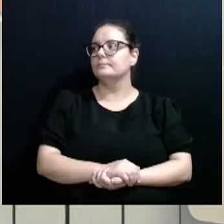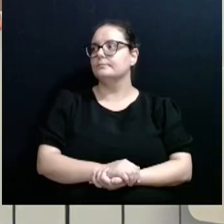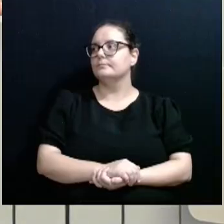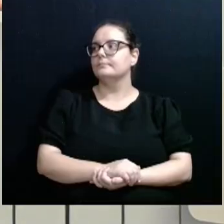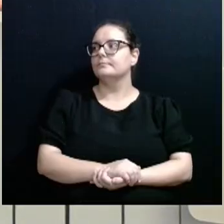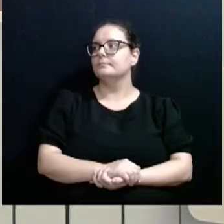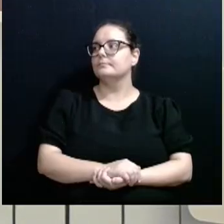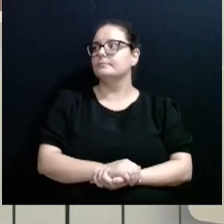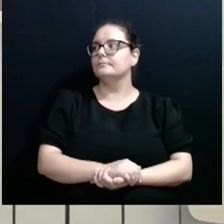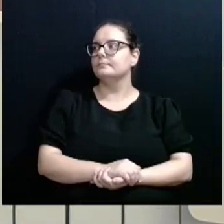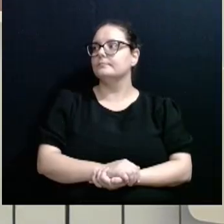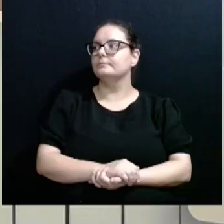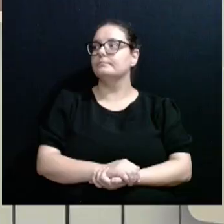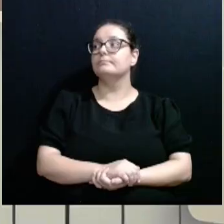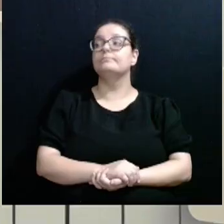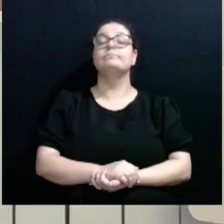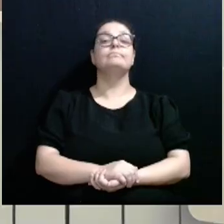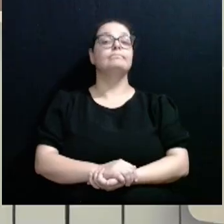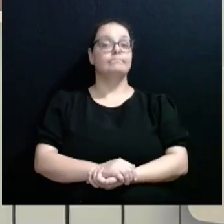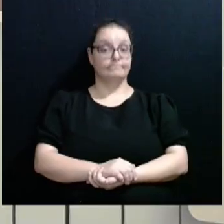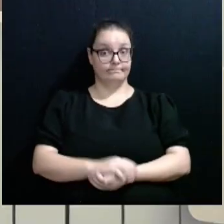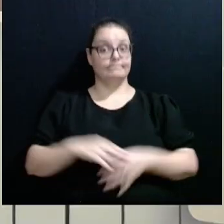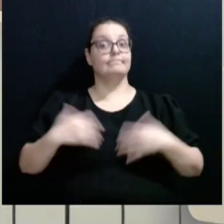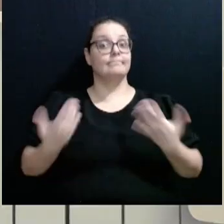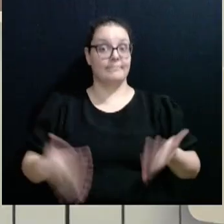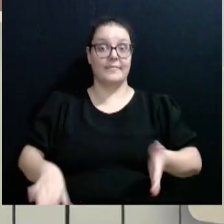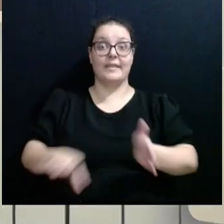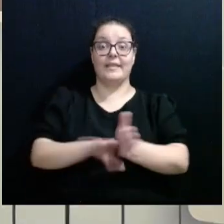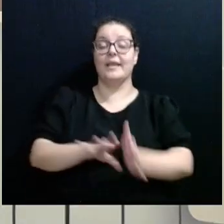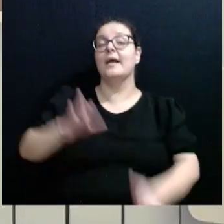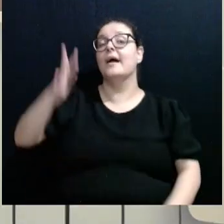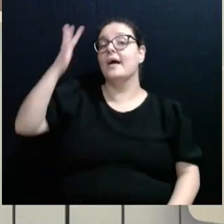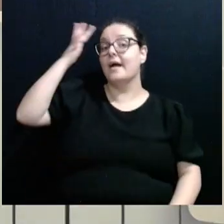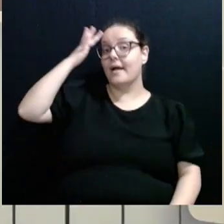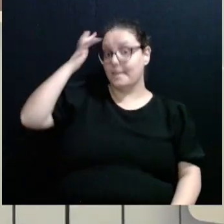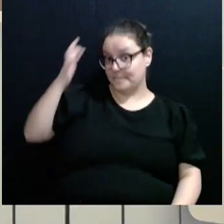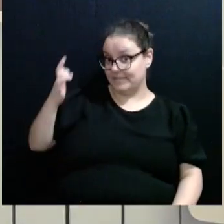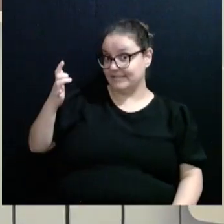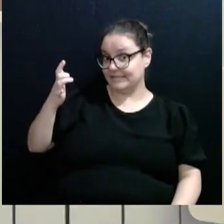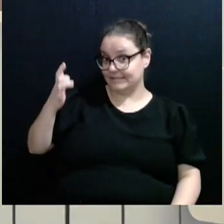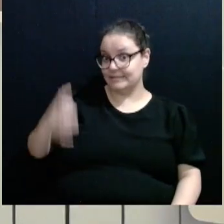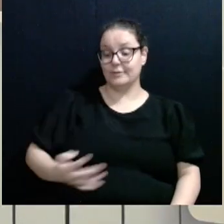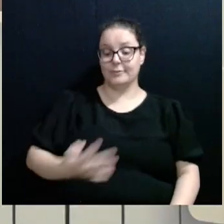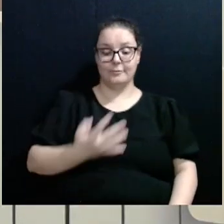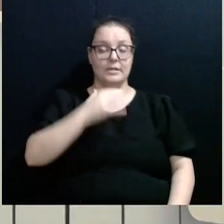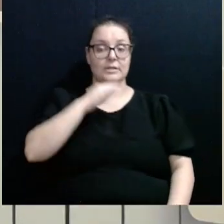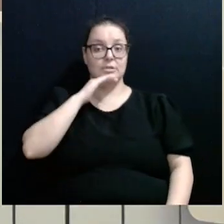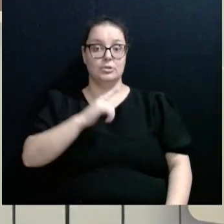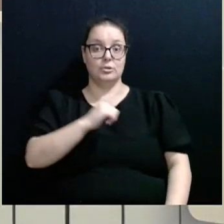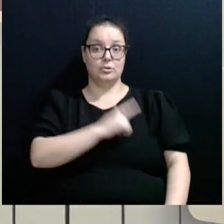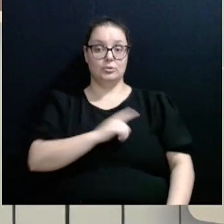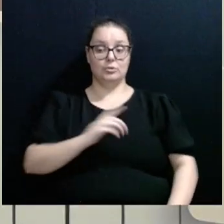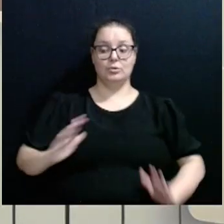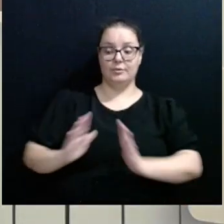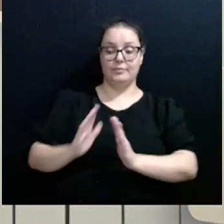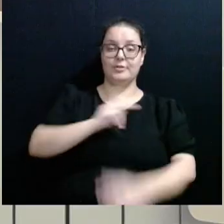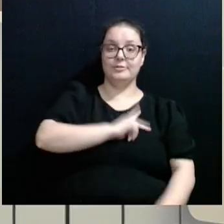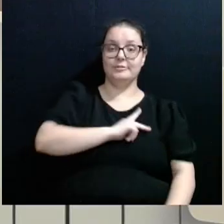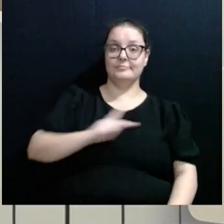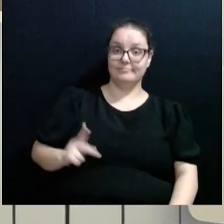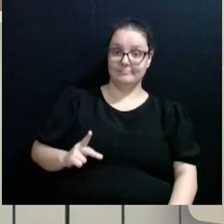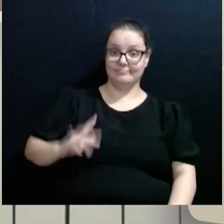Está chegando a hora. Amanhã, 4 horas da tarde, Guarani e Ponte Preta se enfrentam no Brinco de Ouro